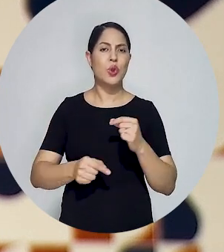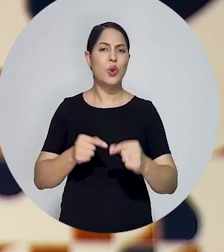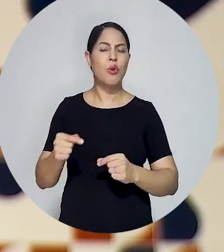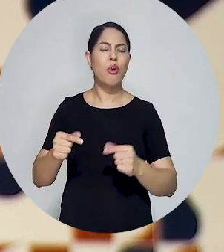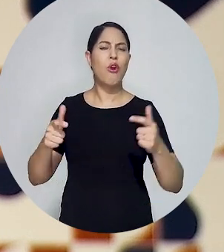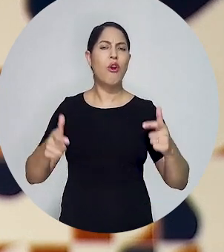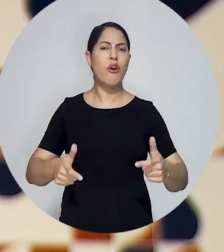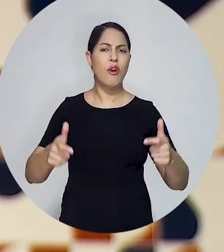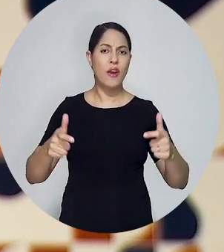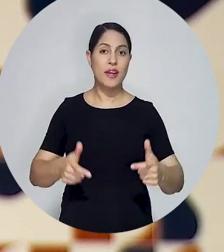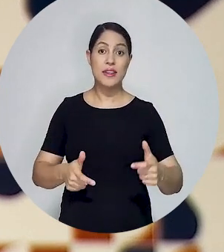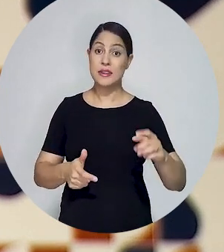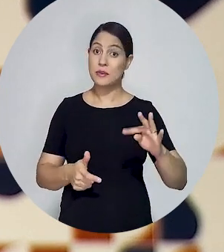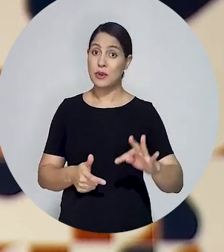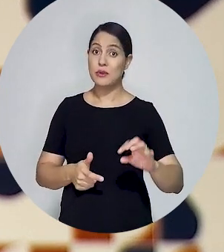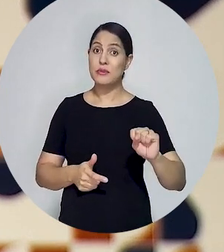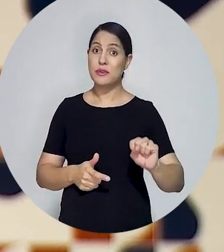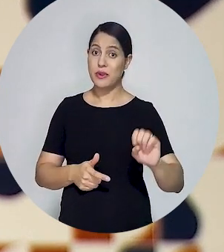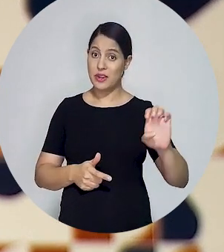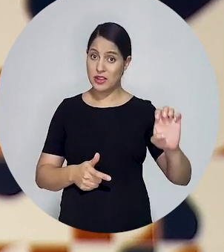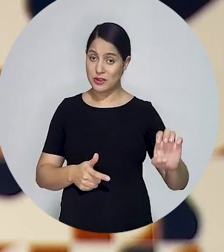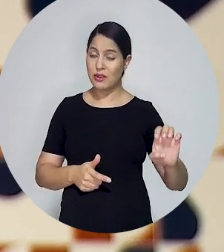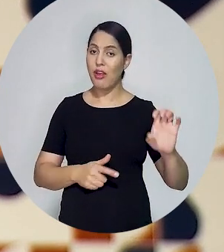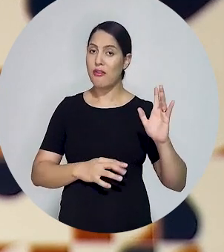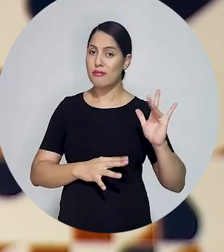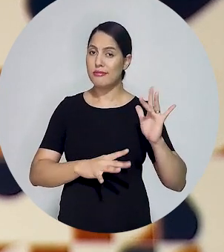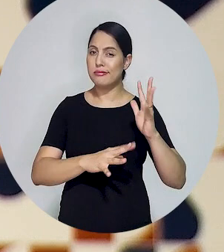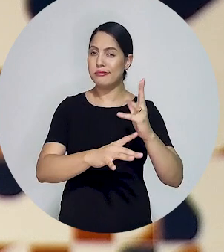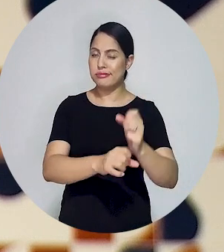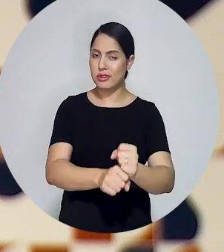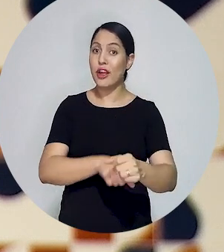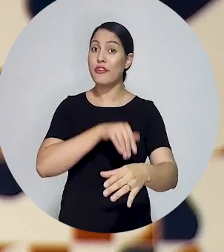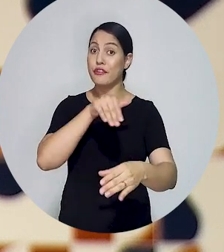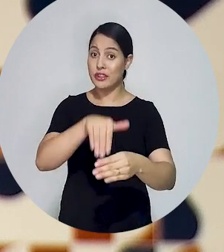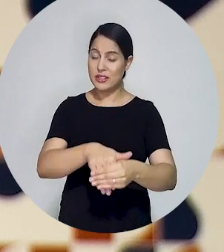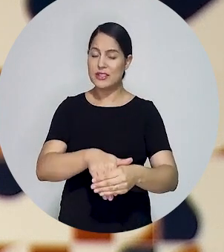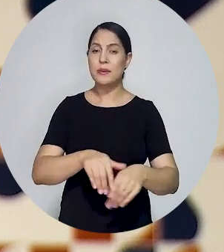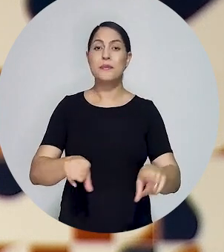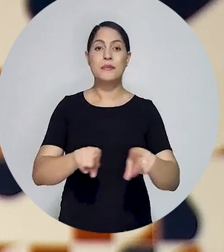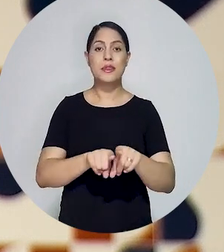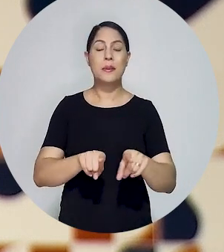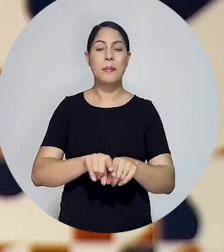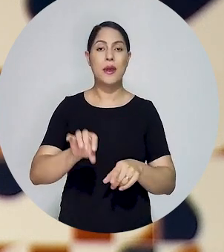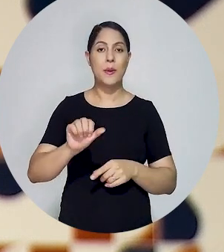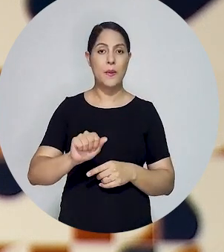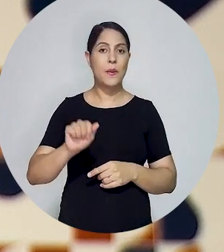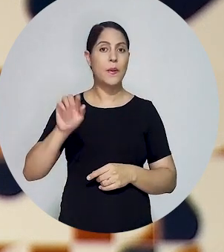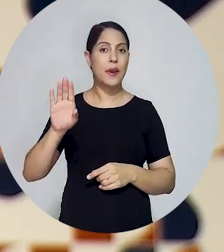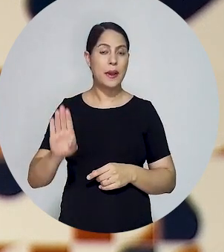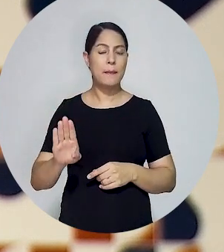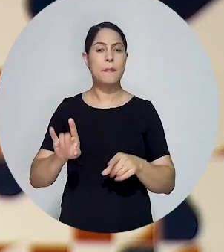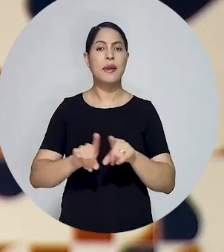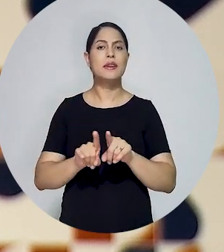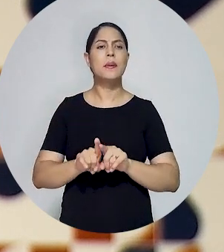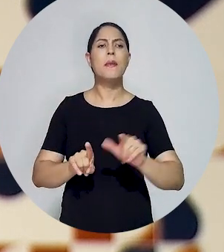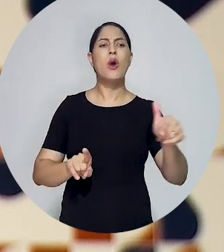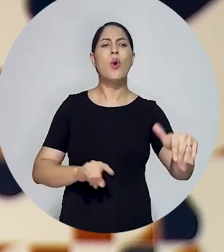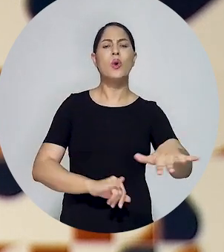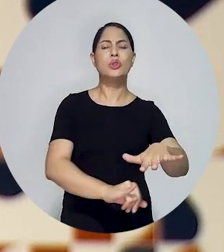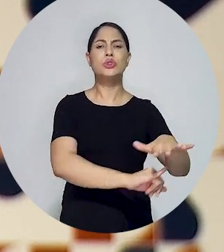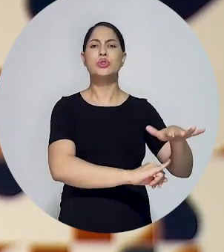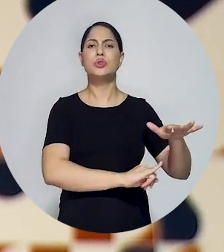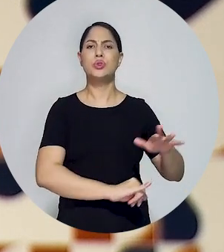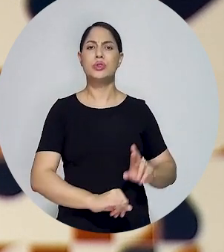2022 no Centro de Divulgação das Eleições do Tribunal Superior Eleitoral. Além da Ordem dos Advogados do